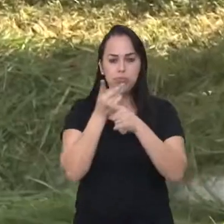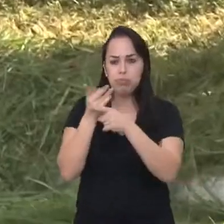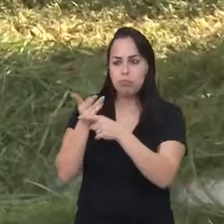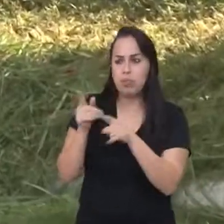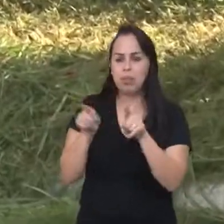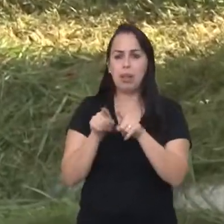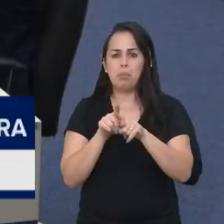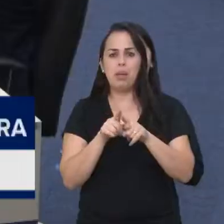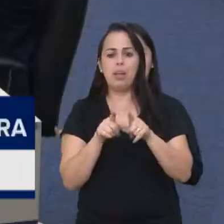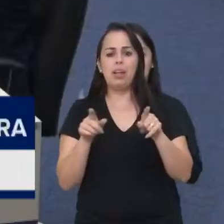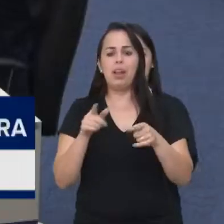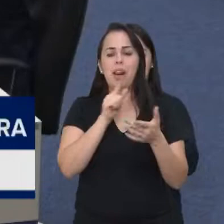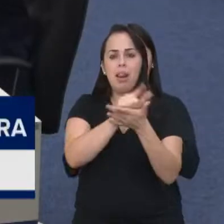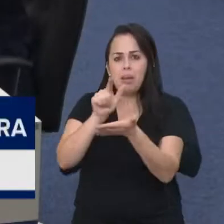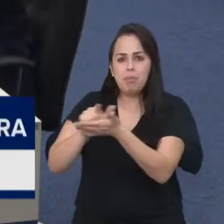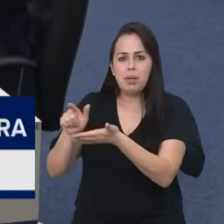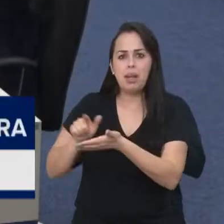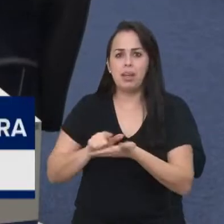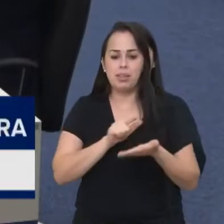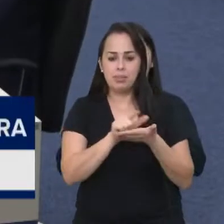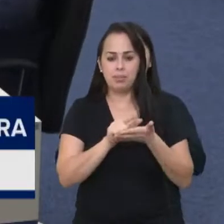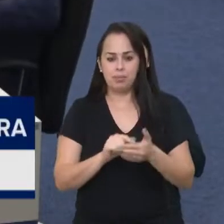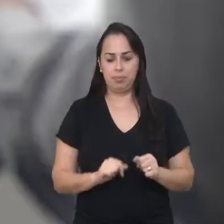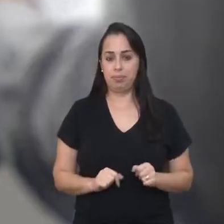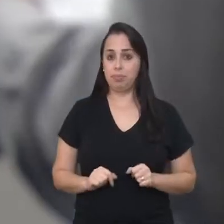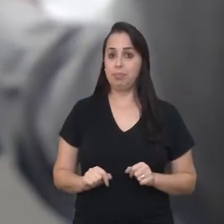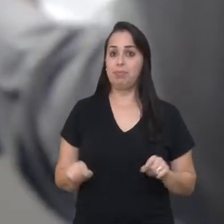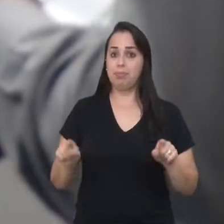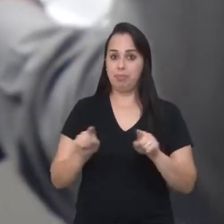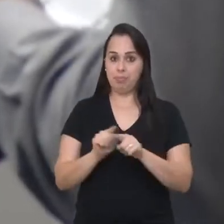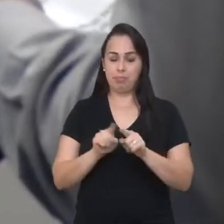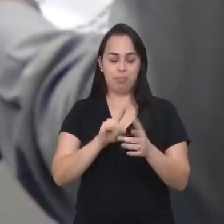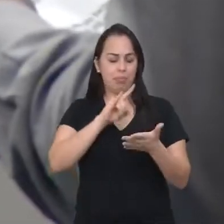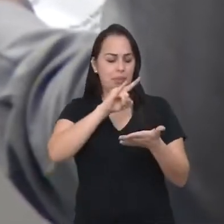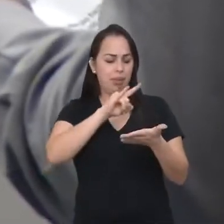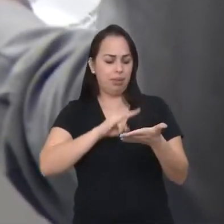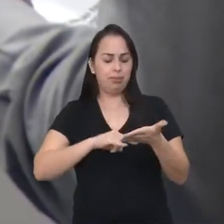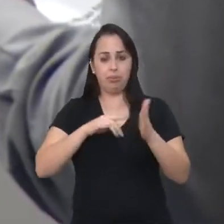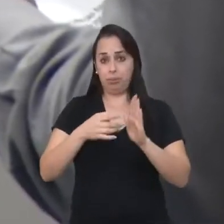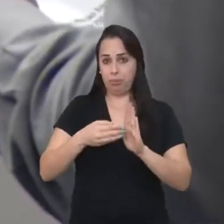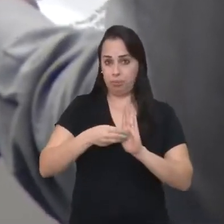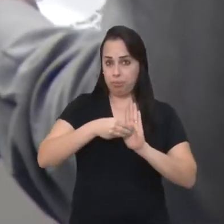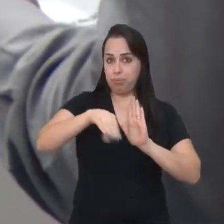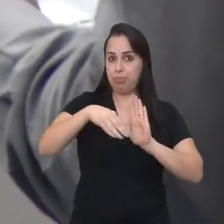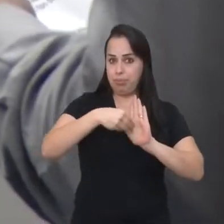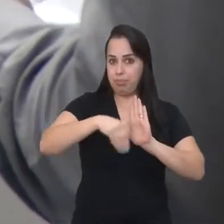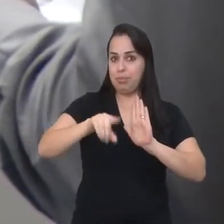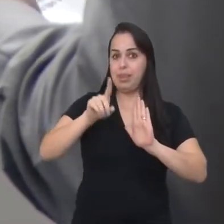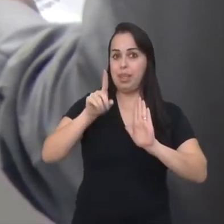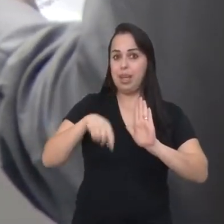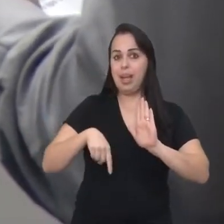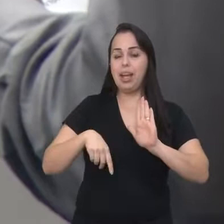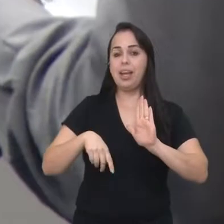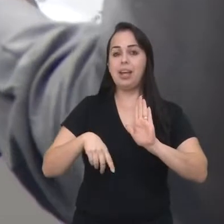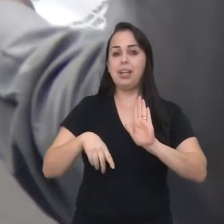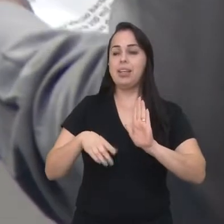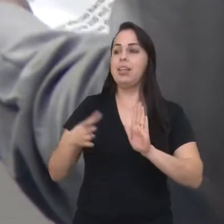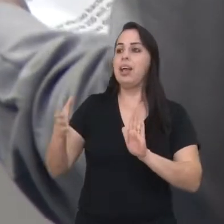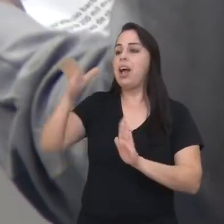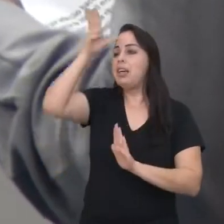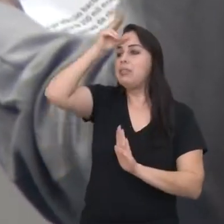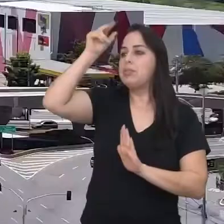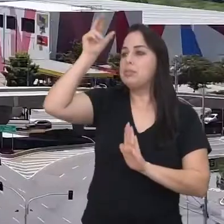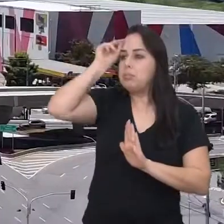limpeza urbana e também informações de interesse público. Ainda foram lidas uma série de indicações que são recomendações para que o